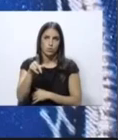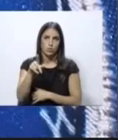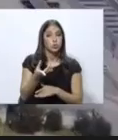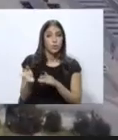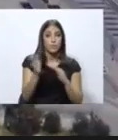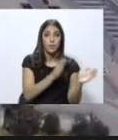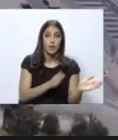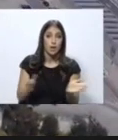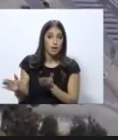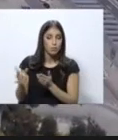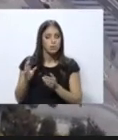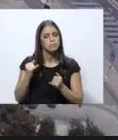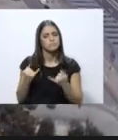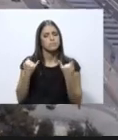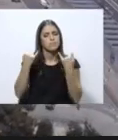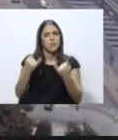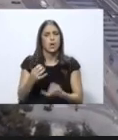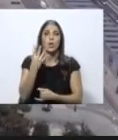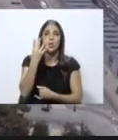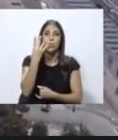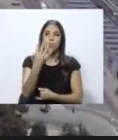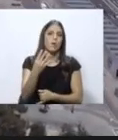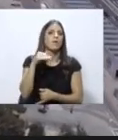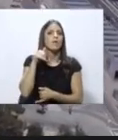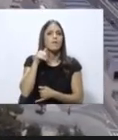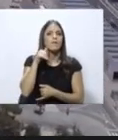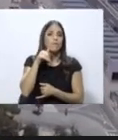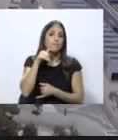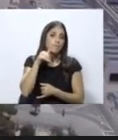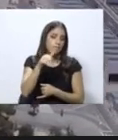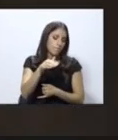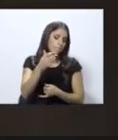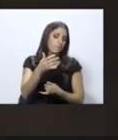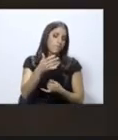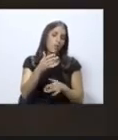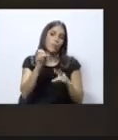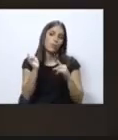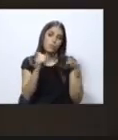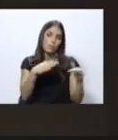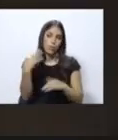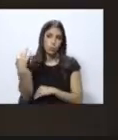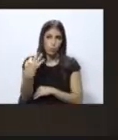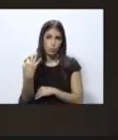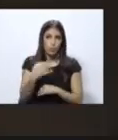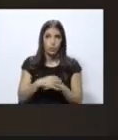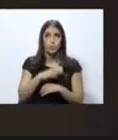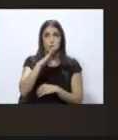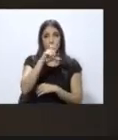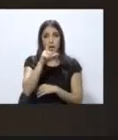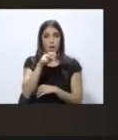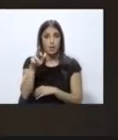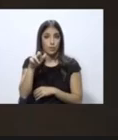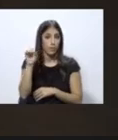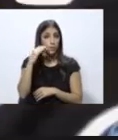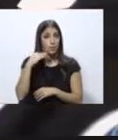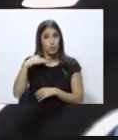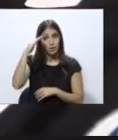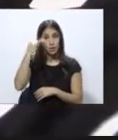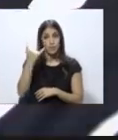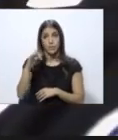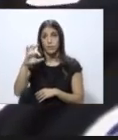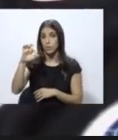Nas próximas 4, guardará as do Futebol Clube do Porto. Cláudio Ramos, 28 anos,